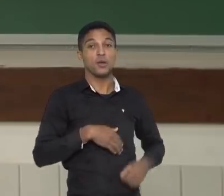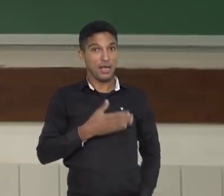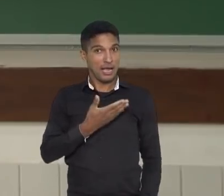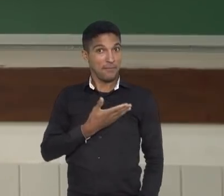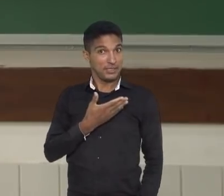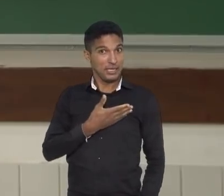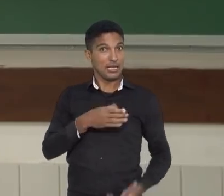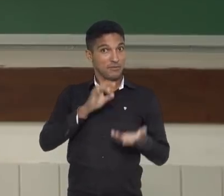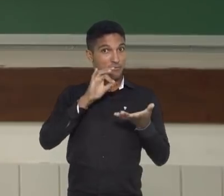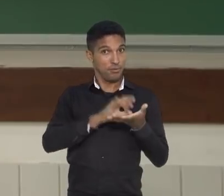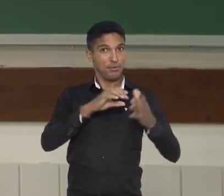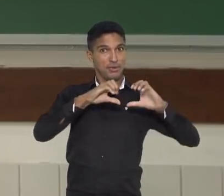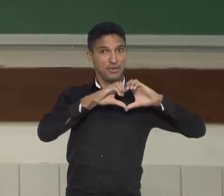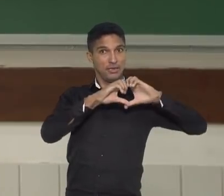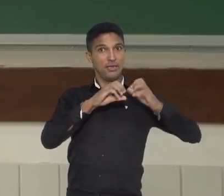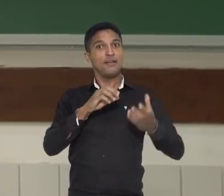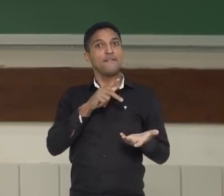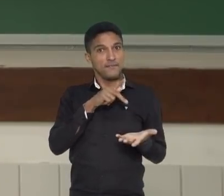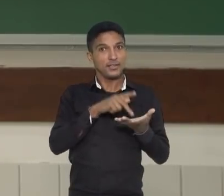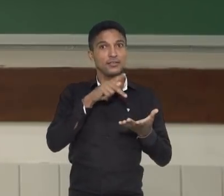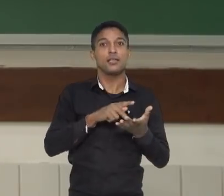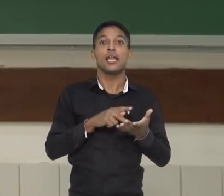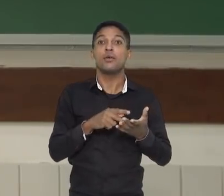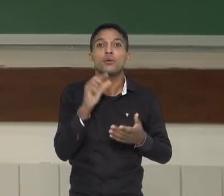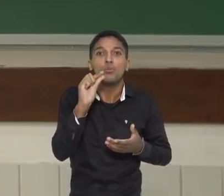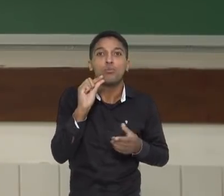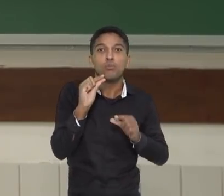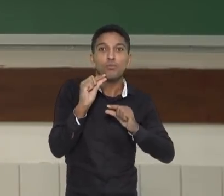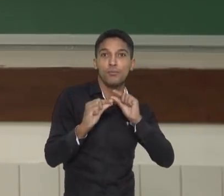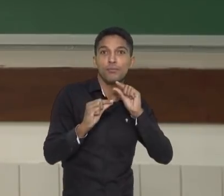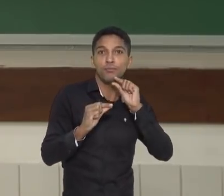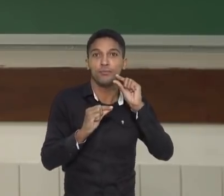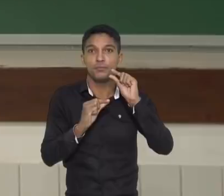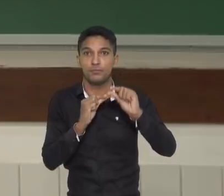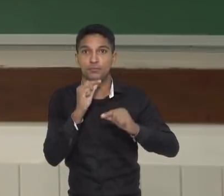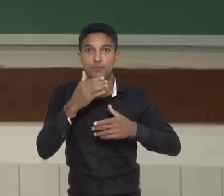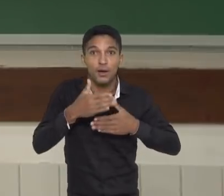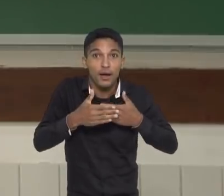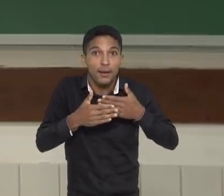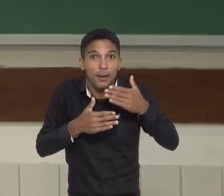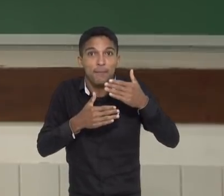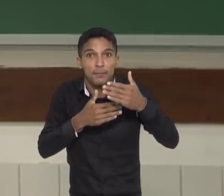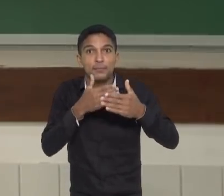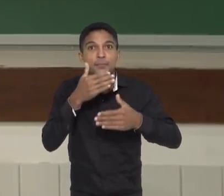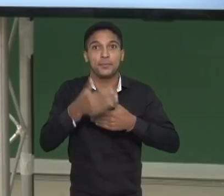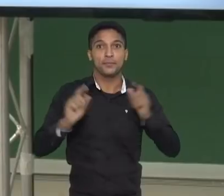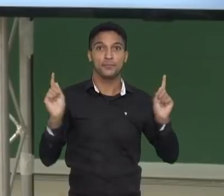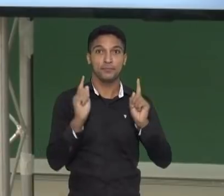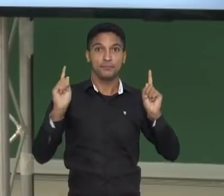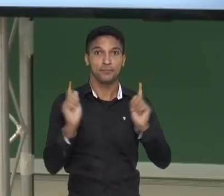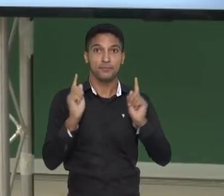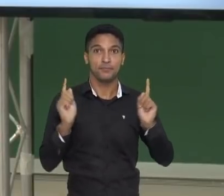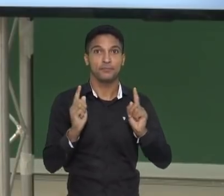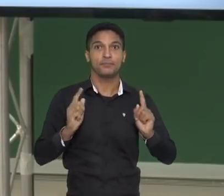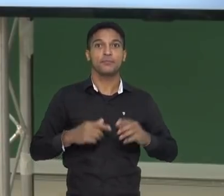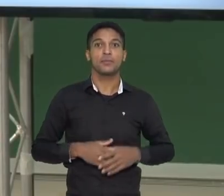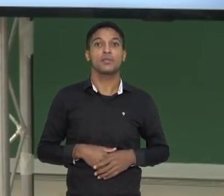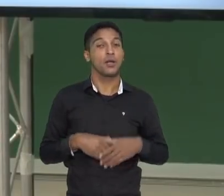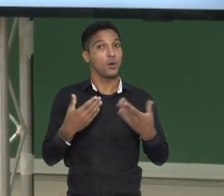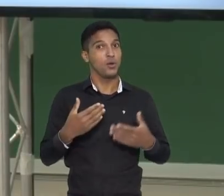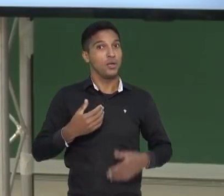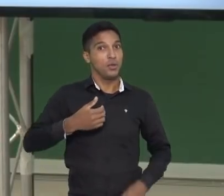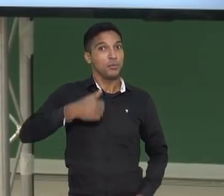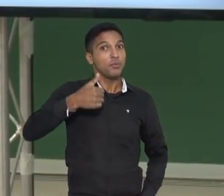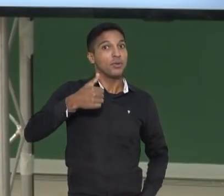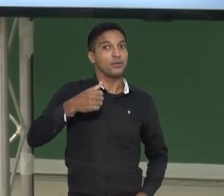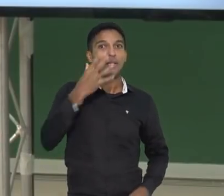amizade verdadeira, ela se constrói aos poucos. Então, ela diz aqui, ó, primeiro tu te sentarás longe